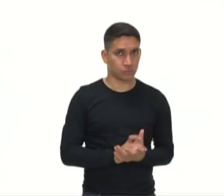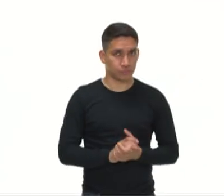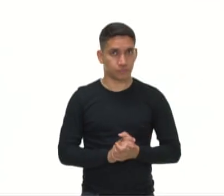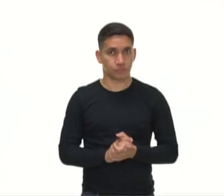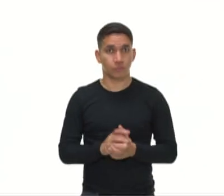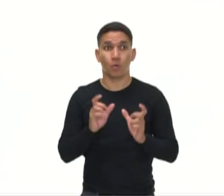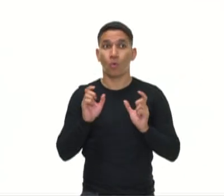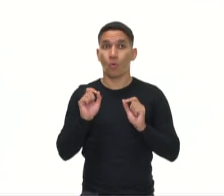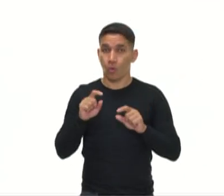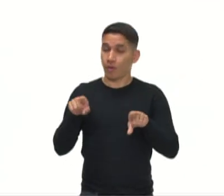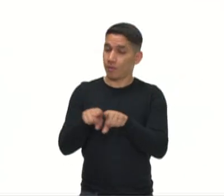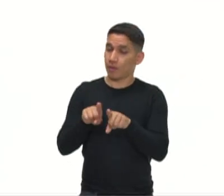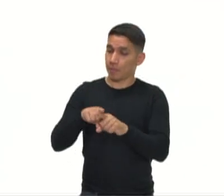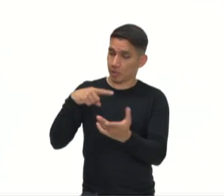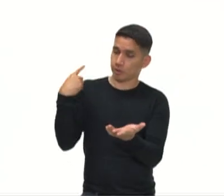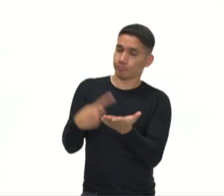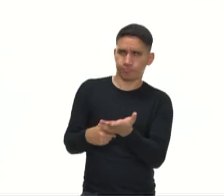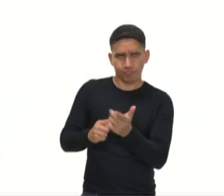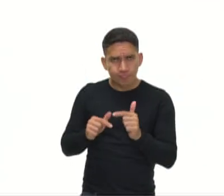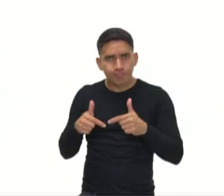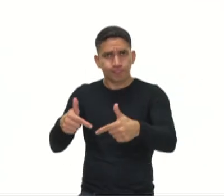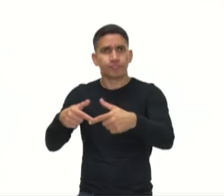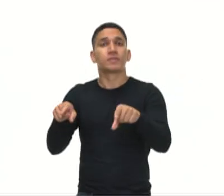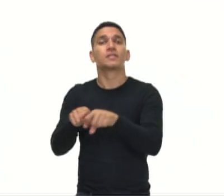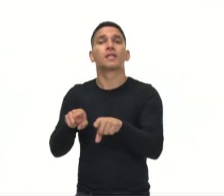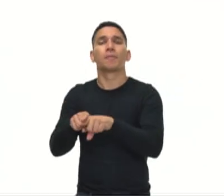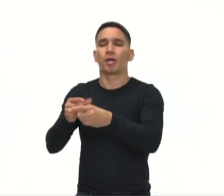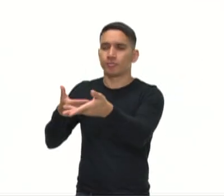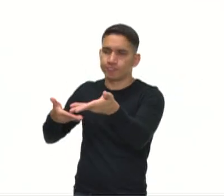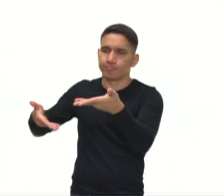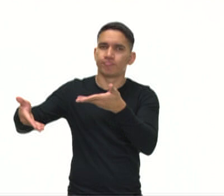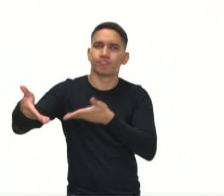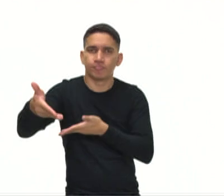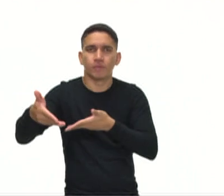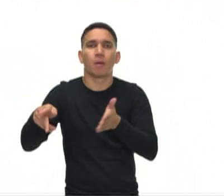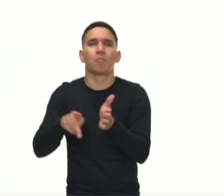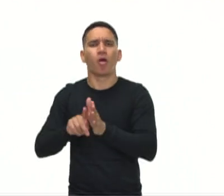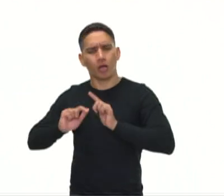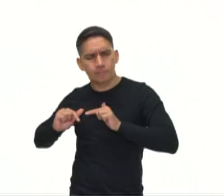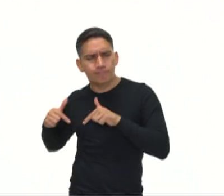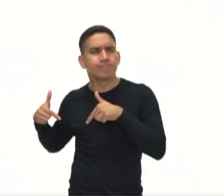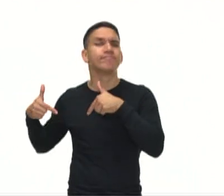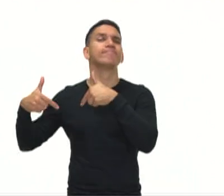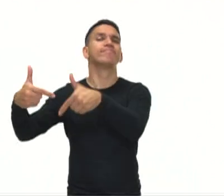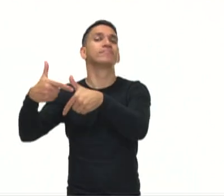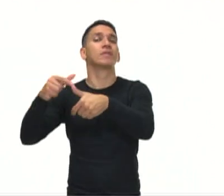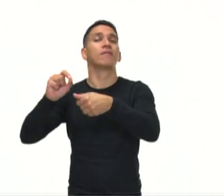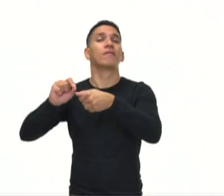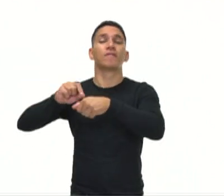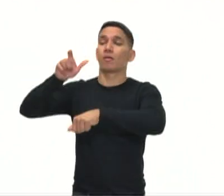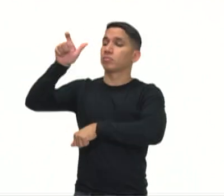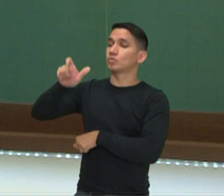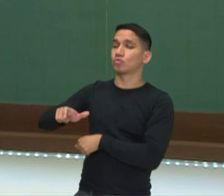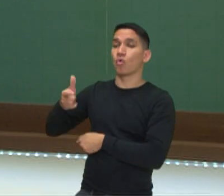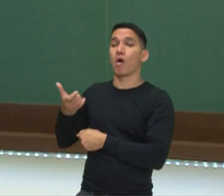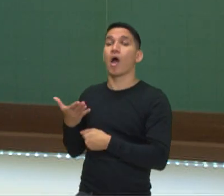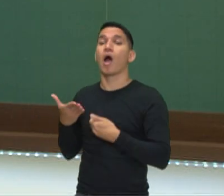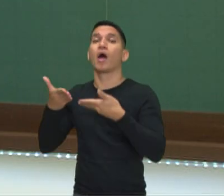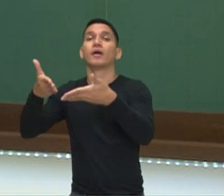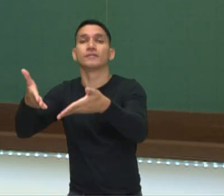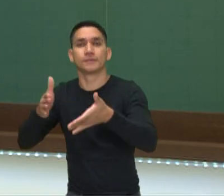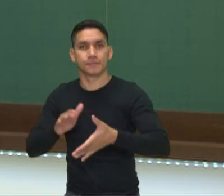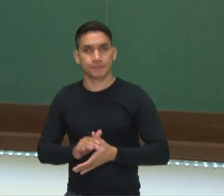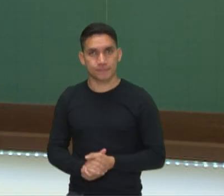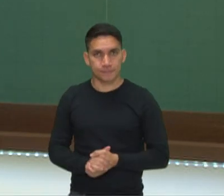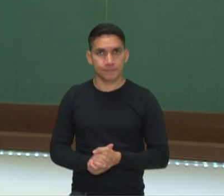o comprometimento e a contribuição, a doação de uma pessoa a algo, tá?